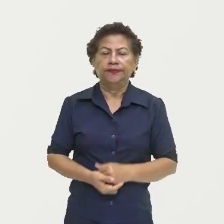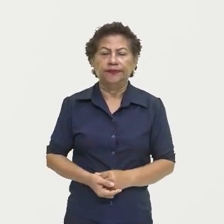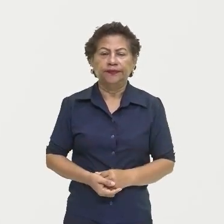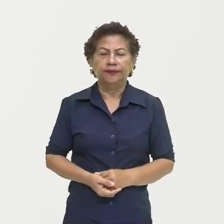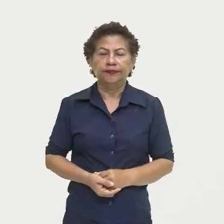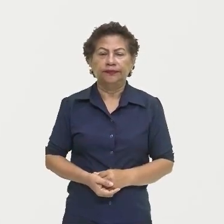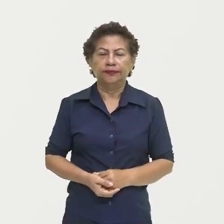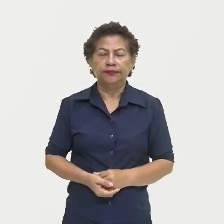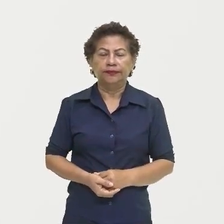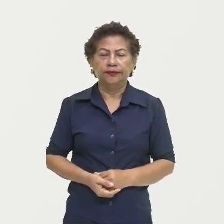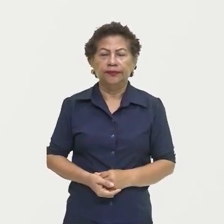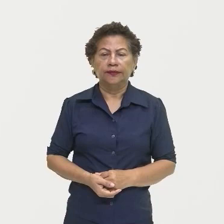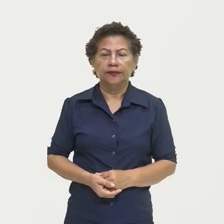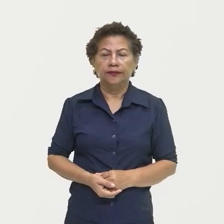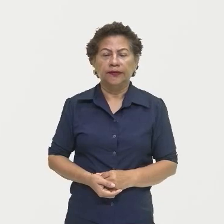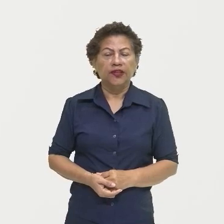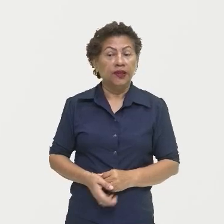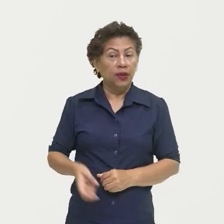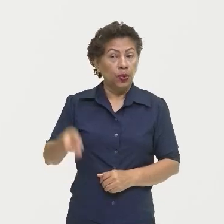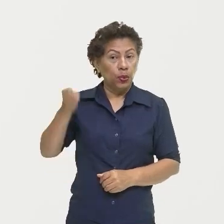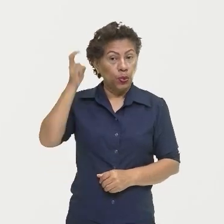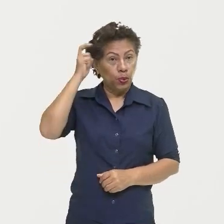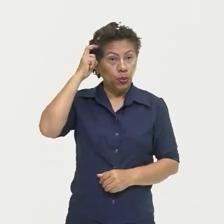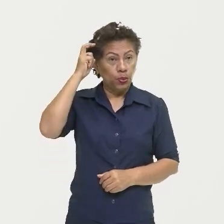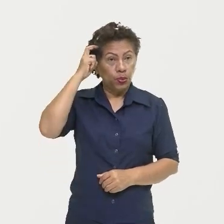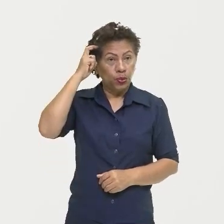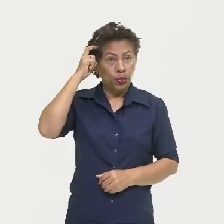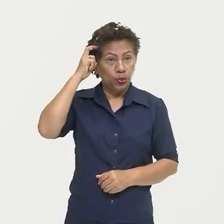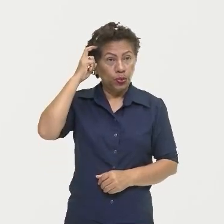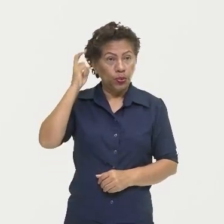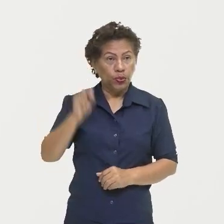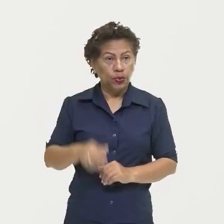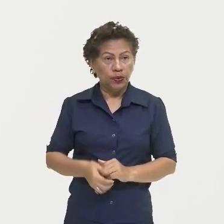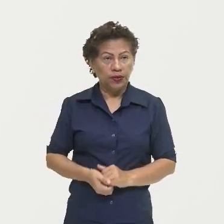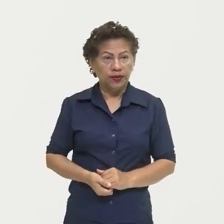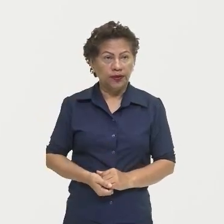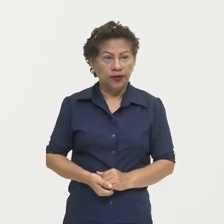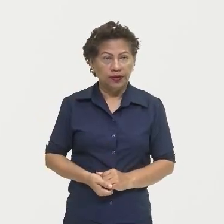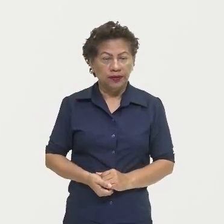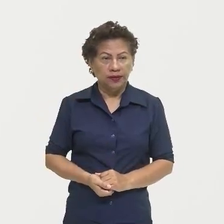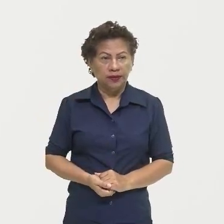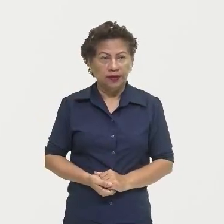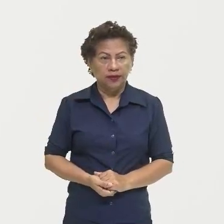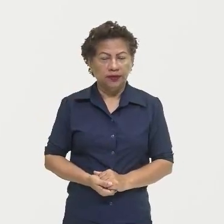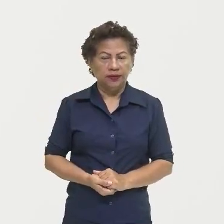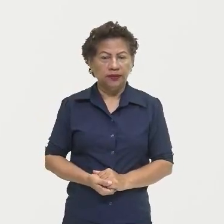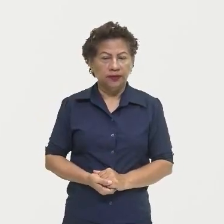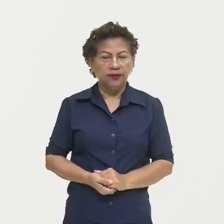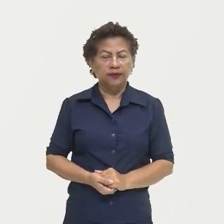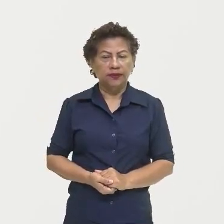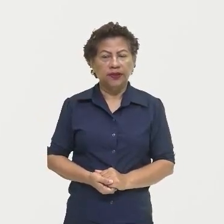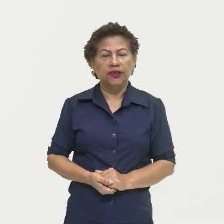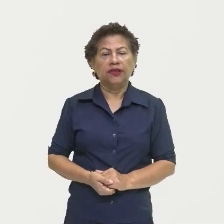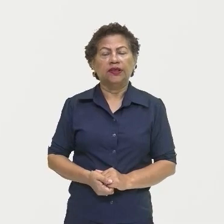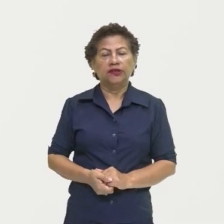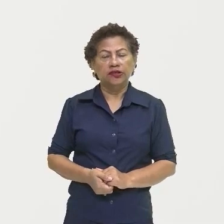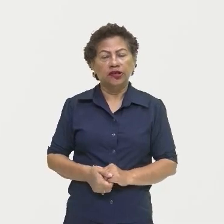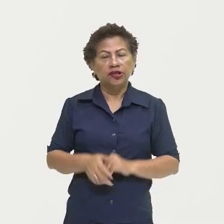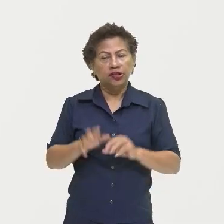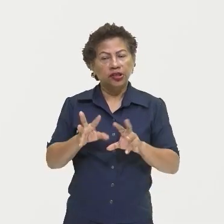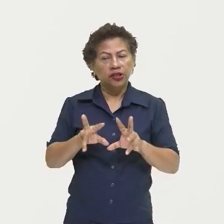temos a cultura de massas, né? A mundialização da sociedade de consumo, que a gente até falou ali